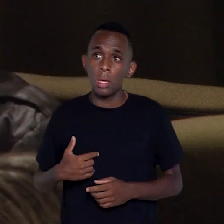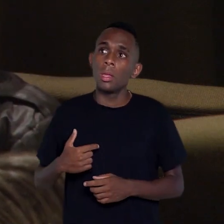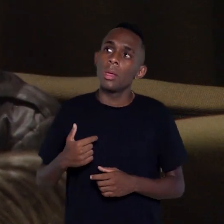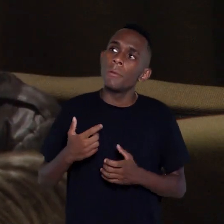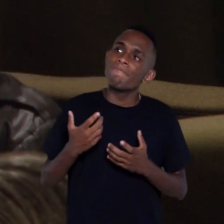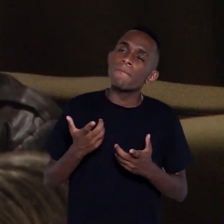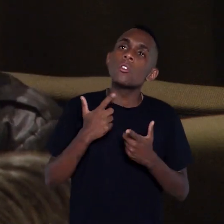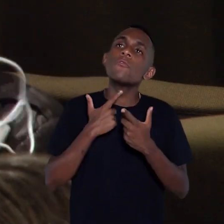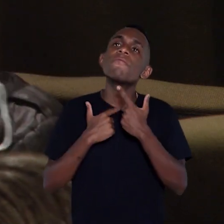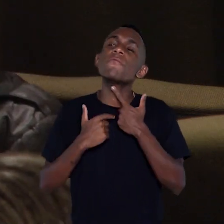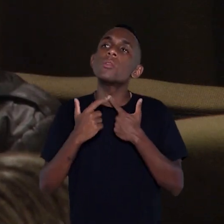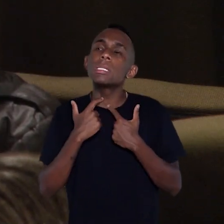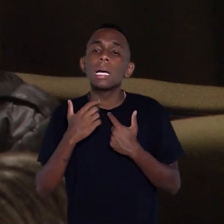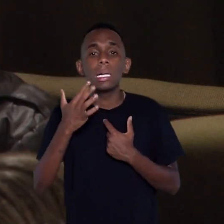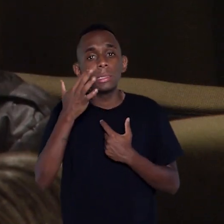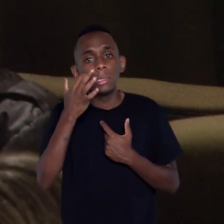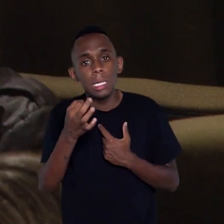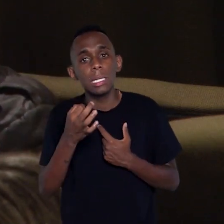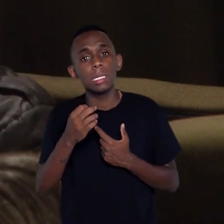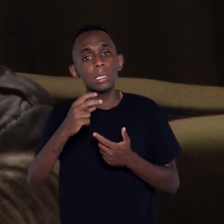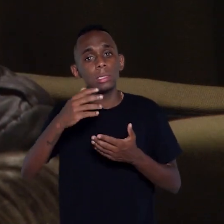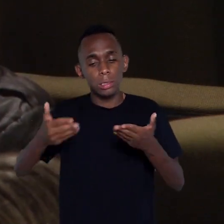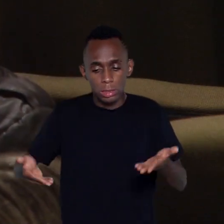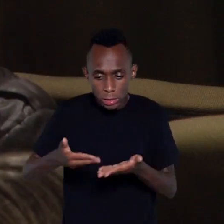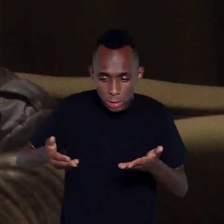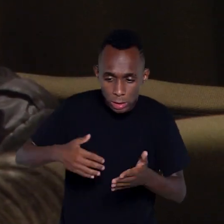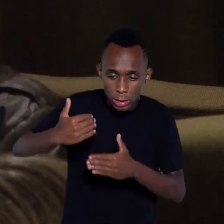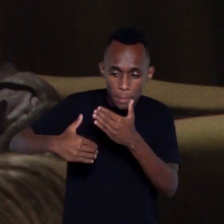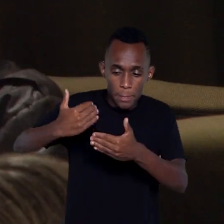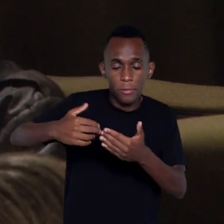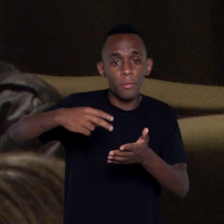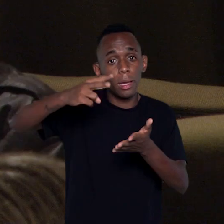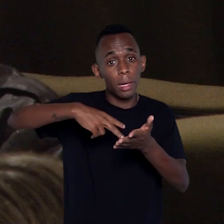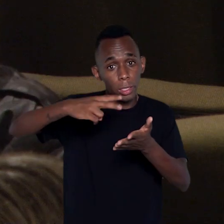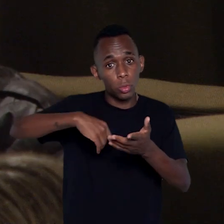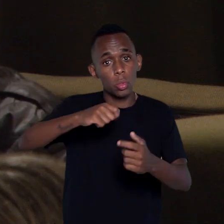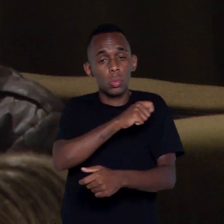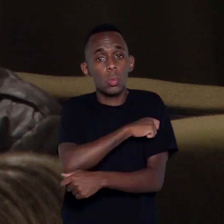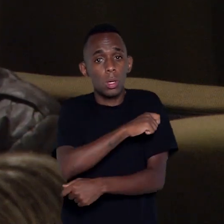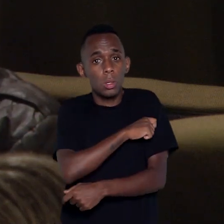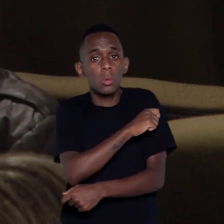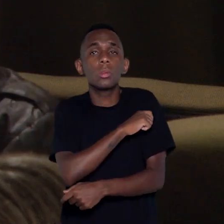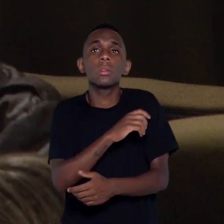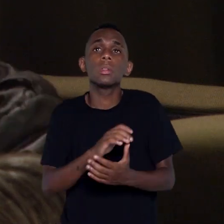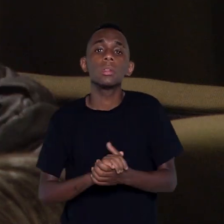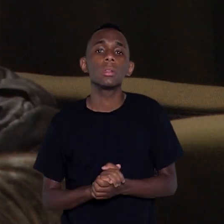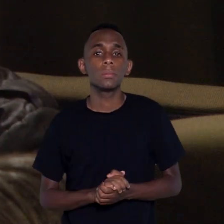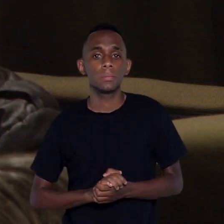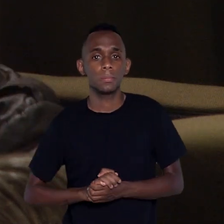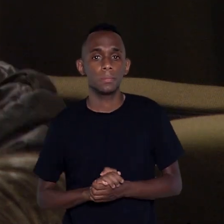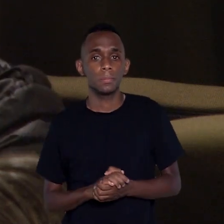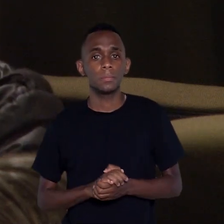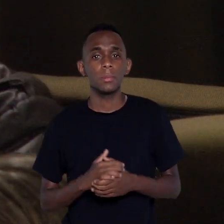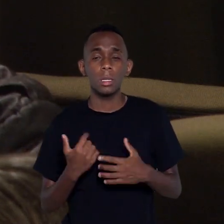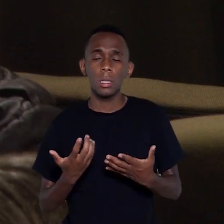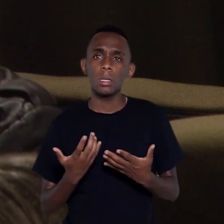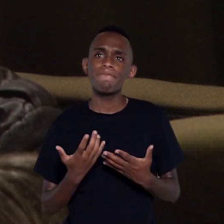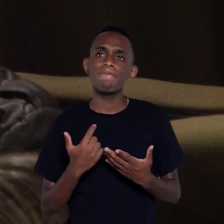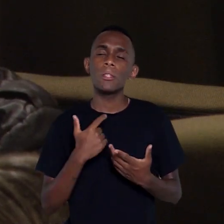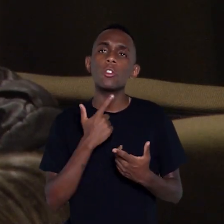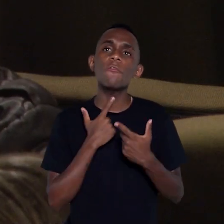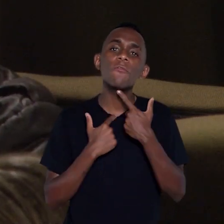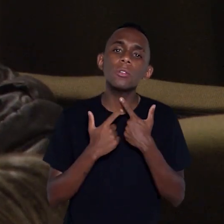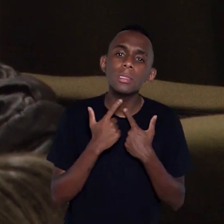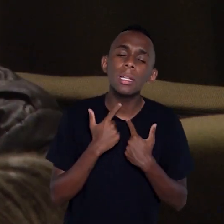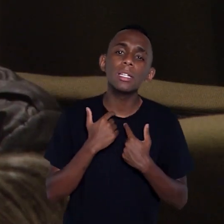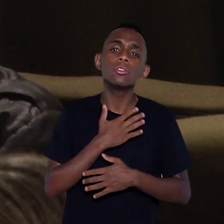interesse em trabalhar a leitura e fazer coisas diferentes do que aconteceu comigo, e eu gosto de saber a história de leitura dos